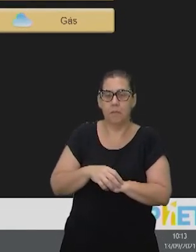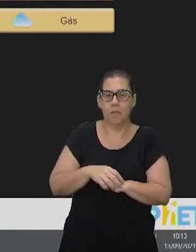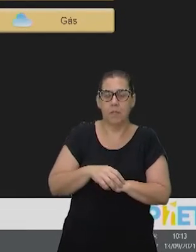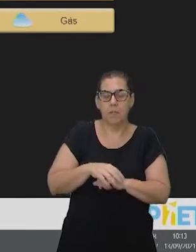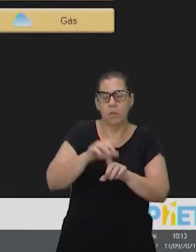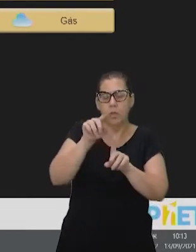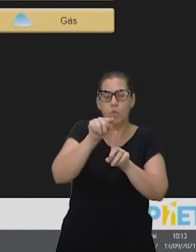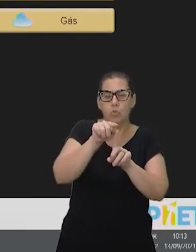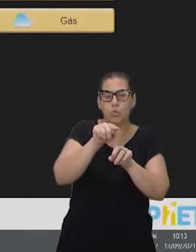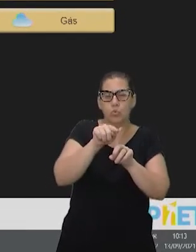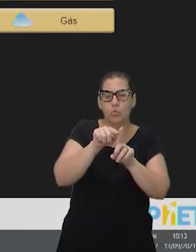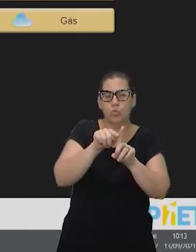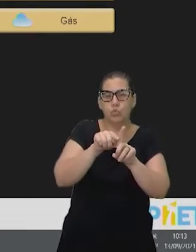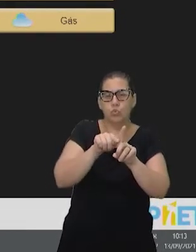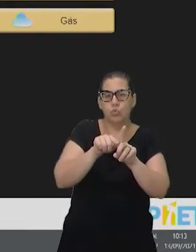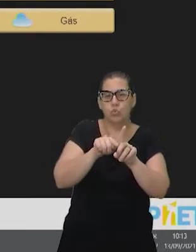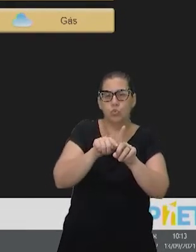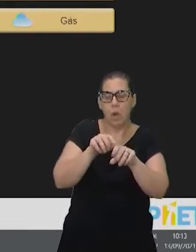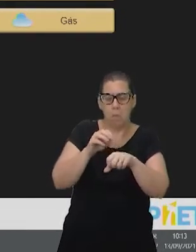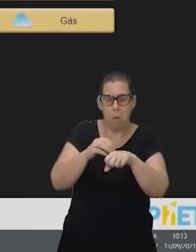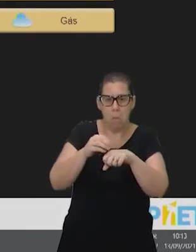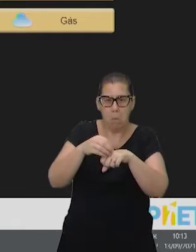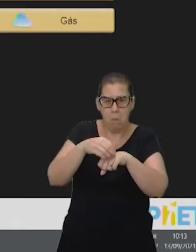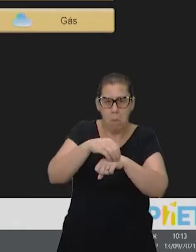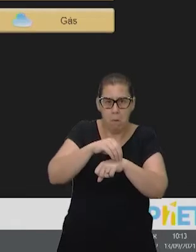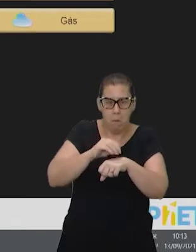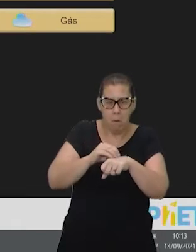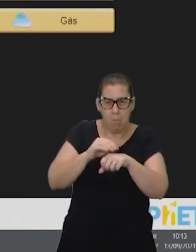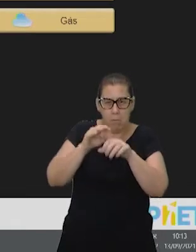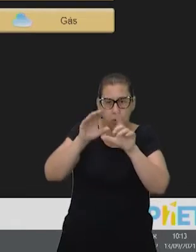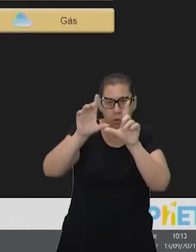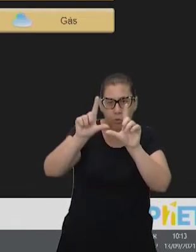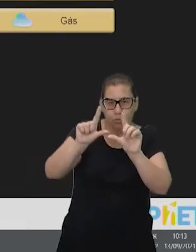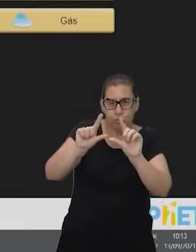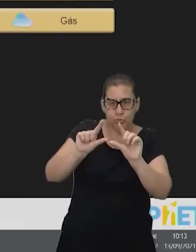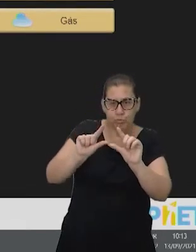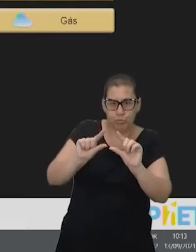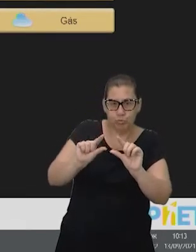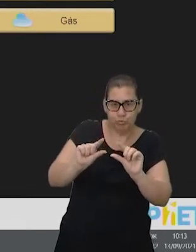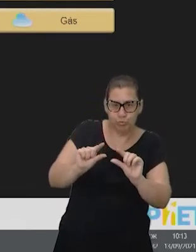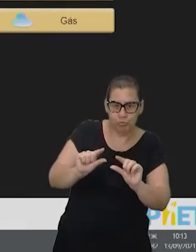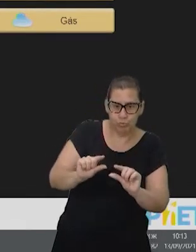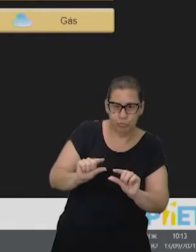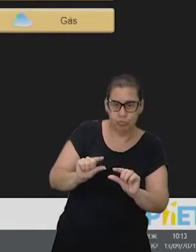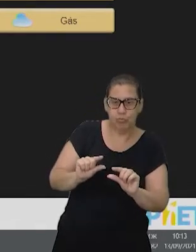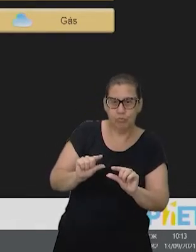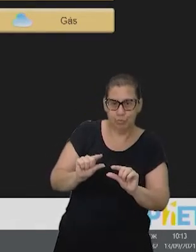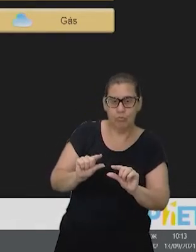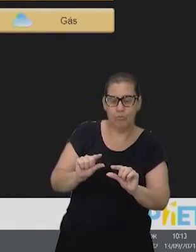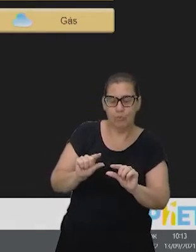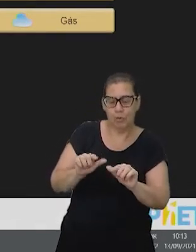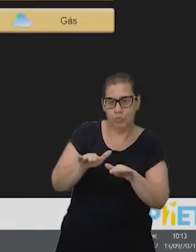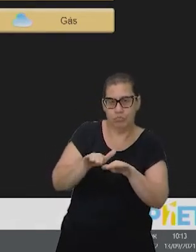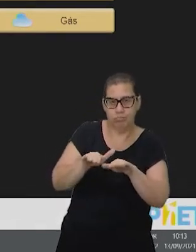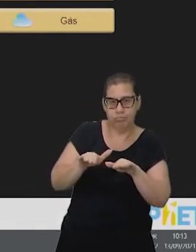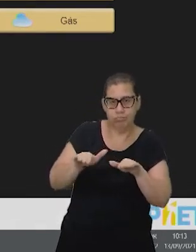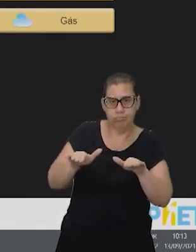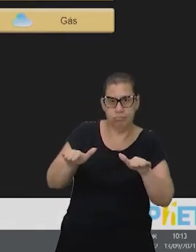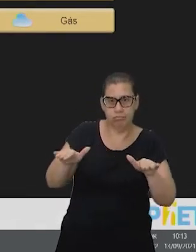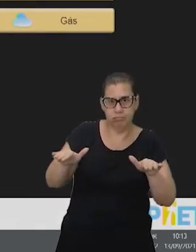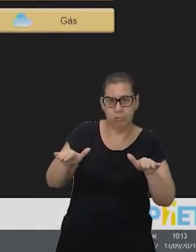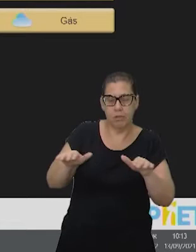calor, eu vou acalmando aí as moléculas, né, vou acalmando, aí elas vão voltando para um estágio